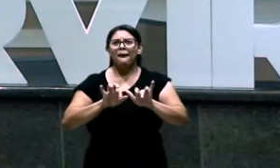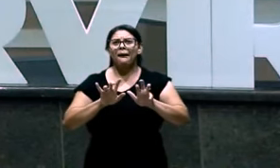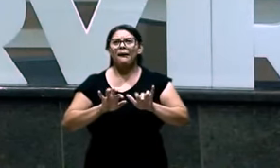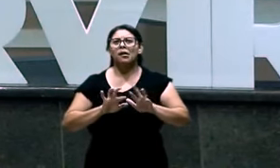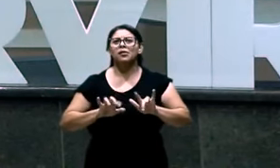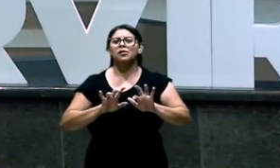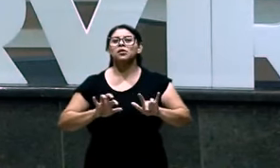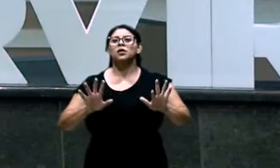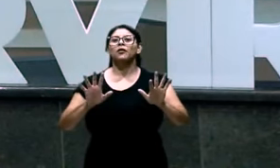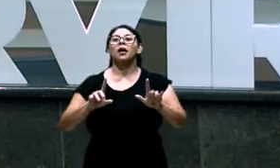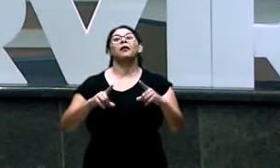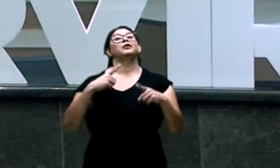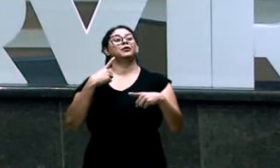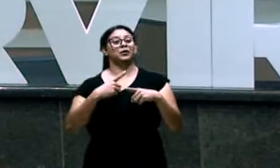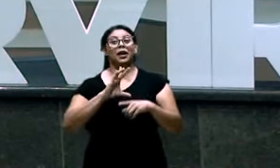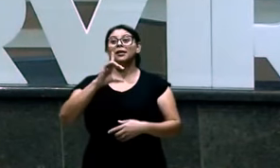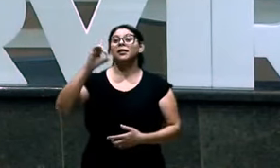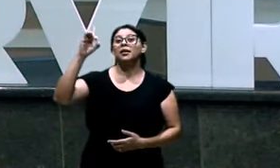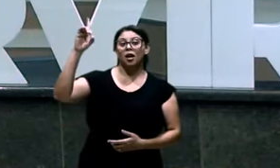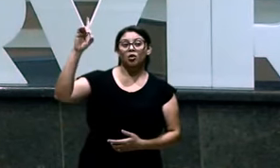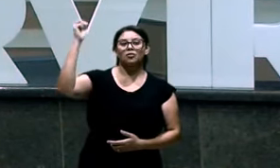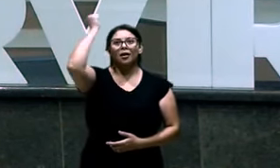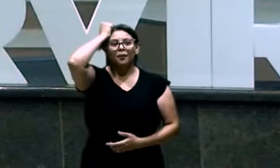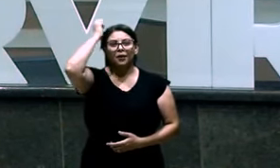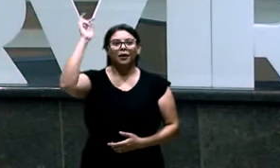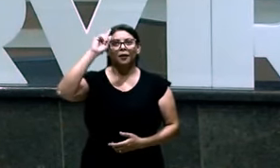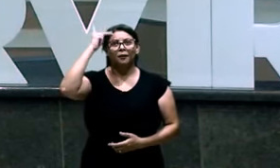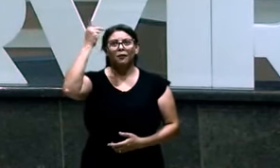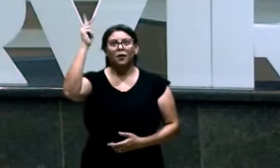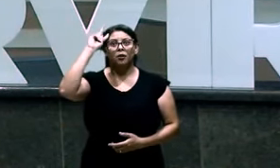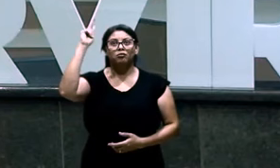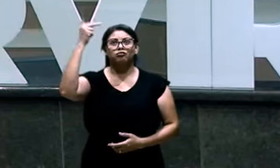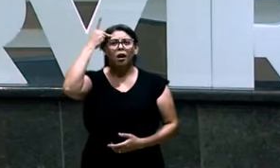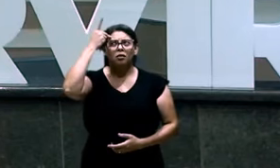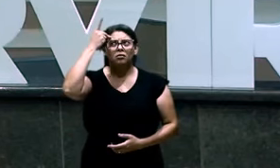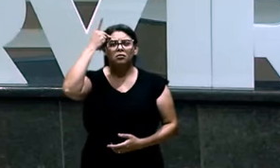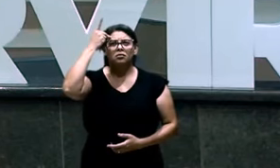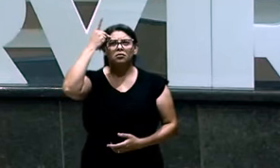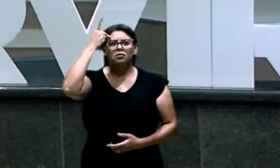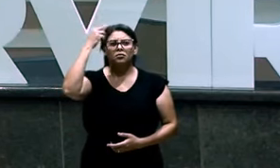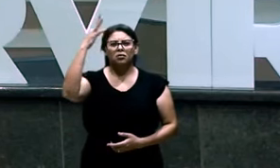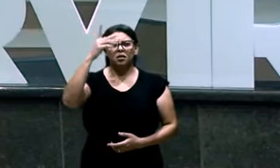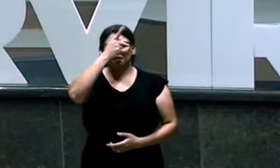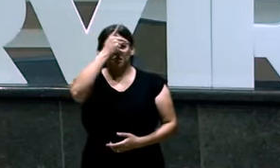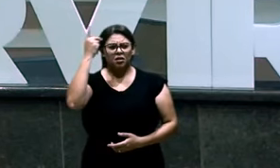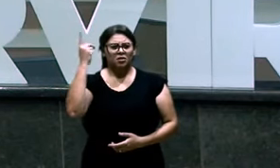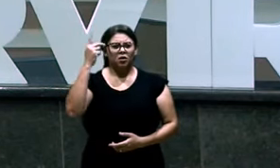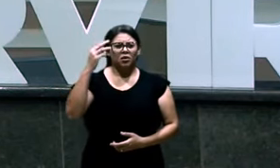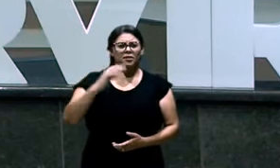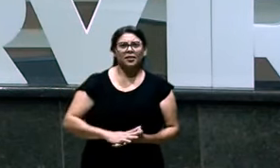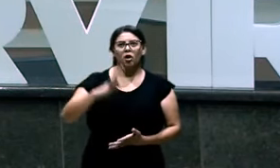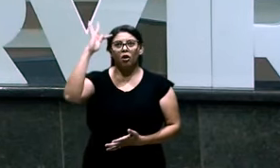de glorificar pelo milagre, eles não estão preocupados com o milagre, nem preocupados com a oração. Eles estavam questionando e discutindo